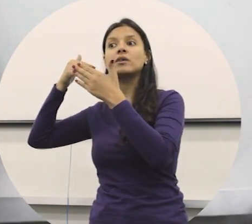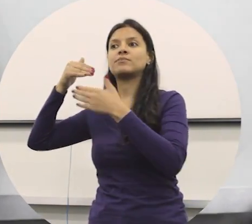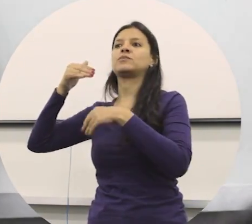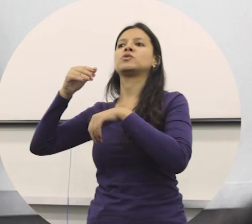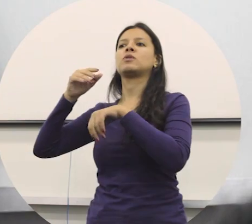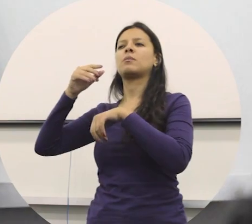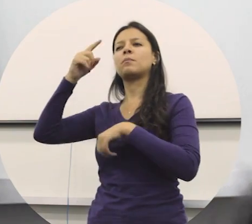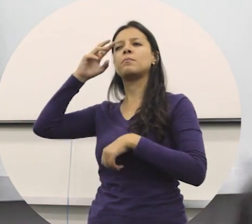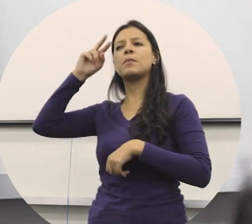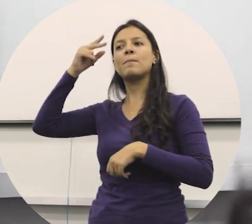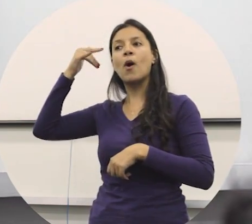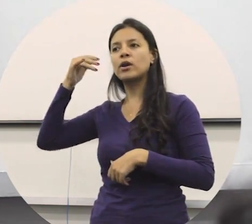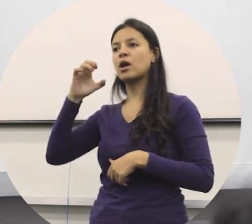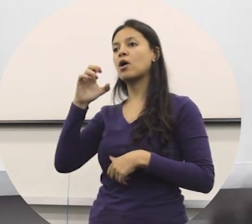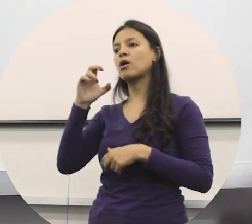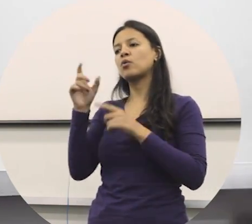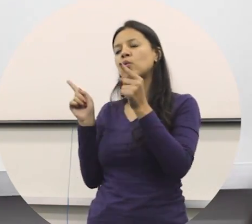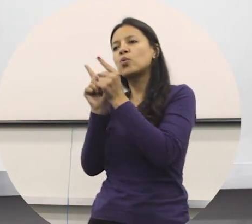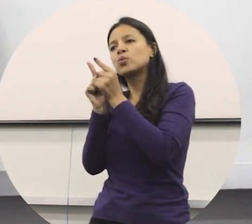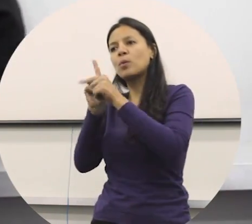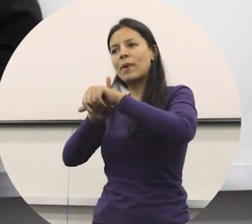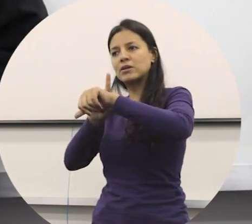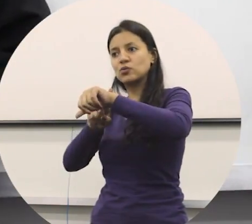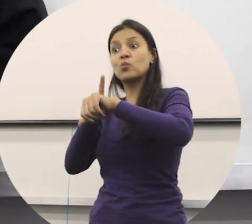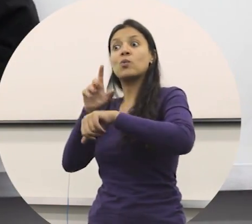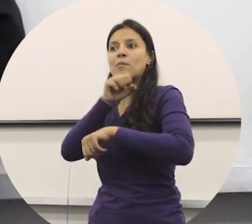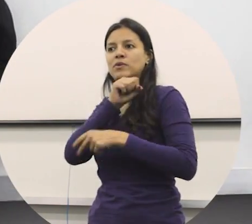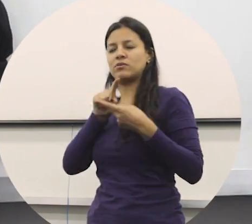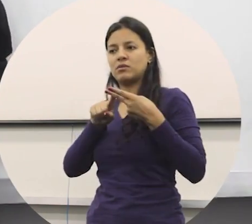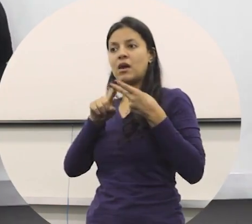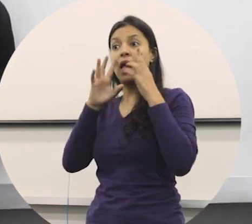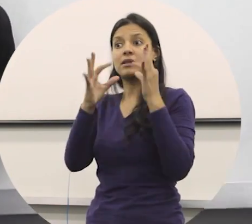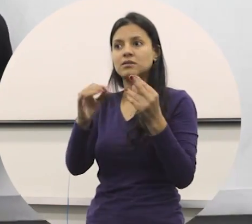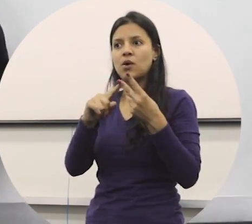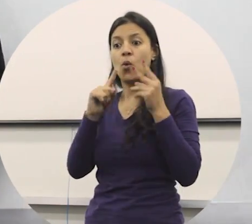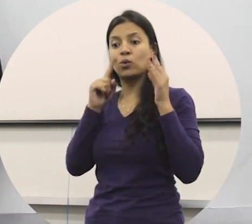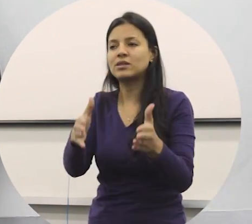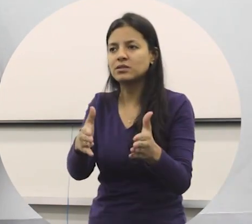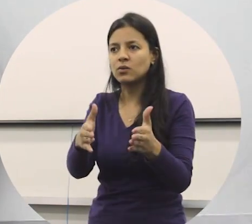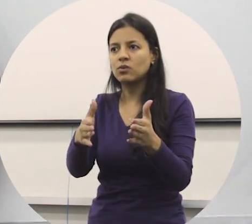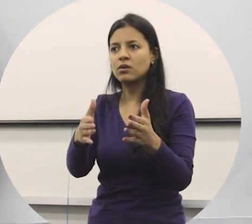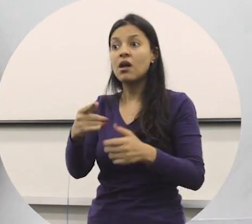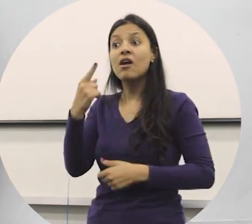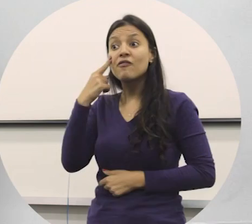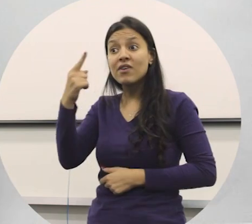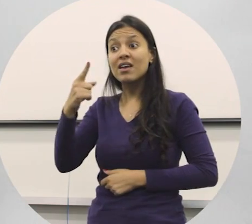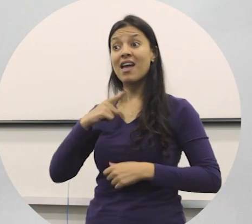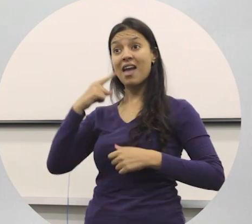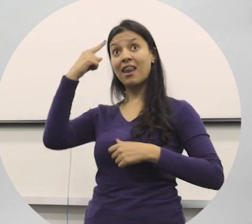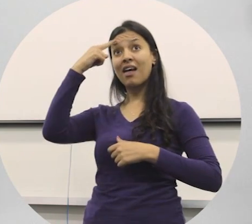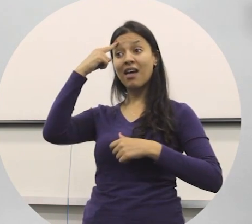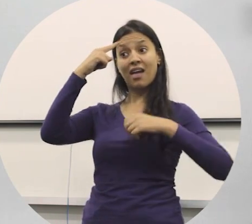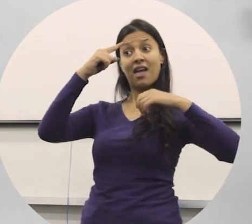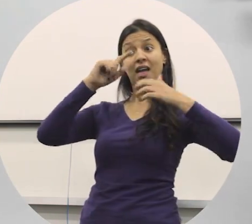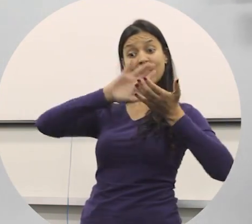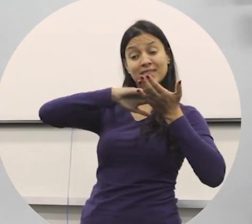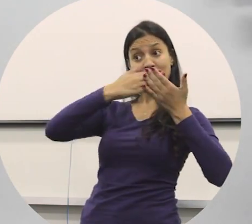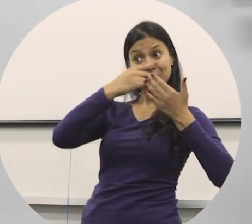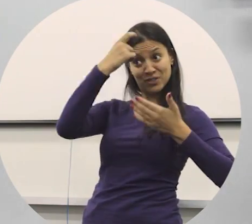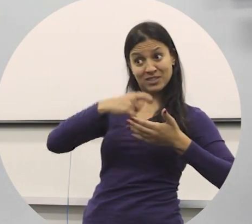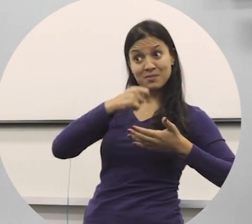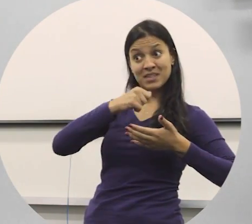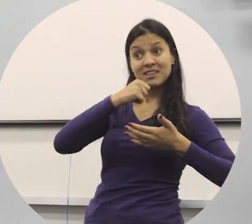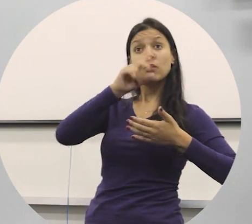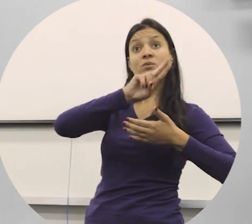muito. Olha só, é uma miscelânea de coisas, uma miscelânea de habilidades cognitivas que tem que estar